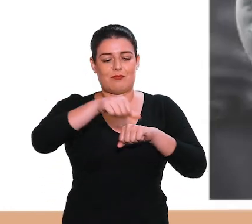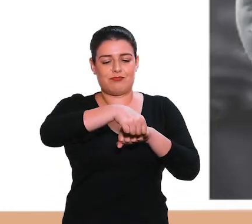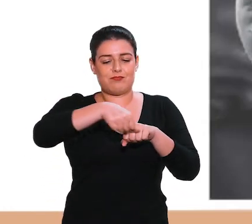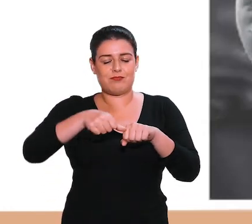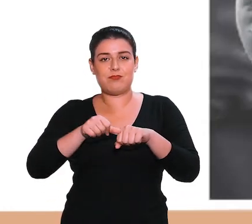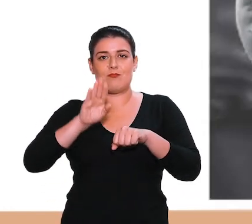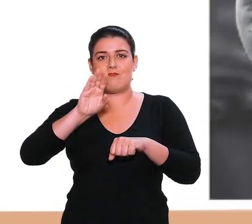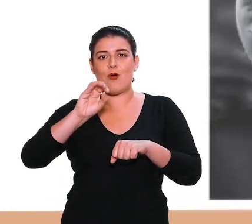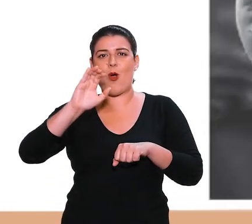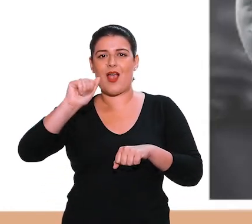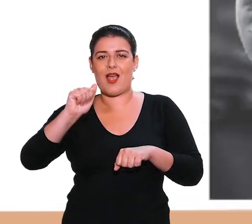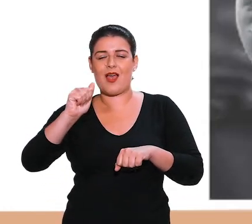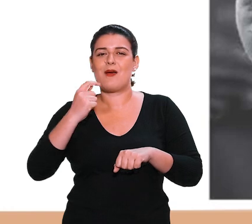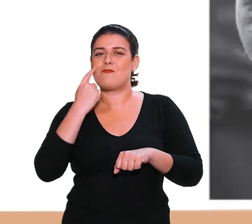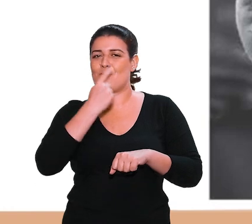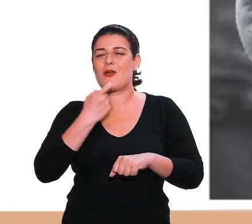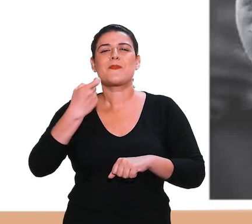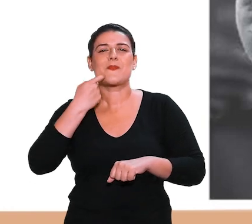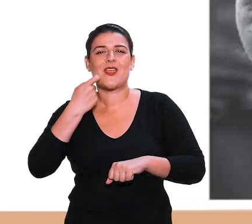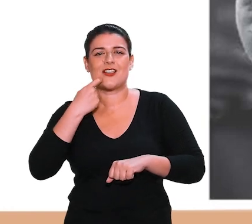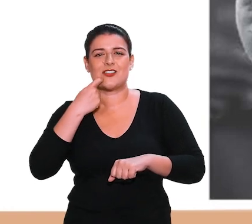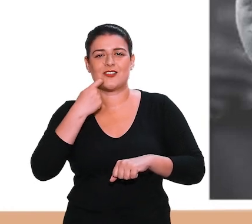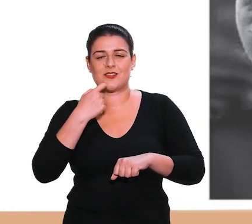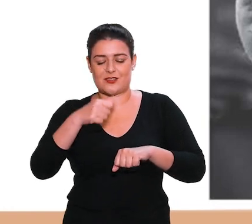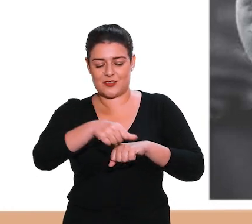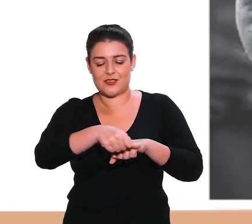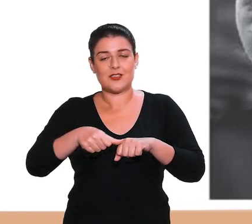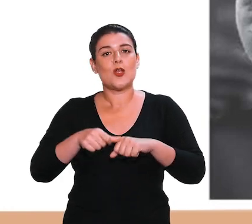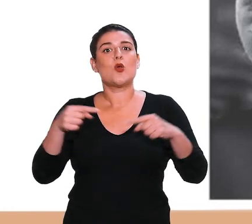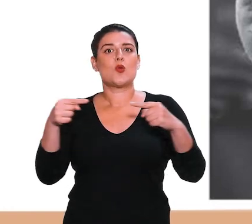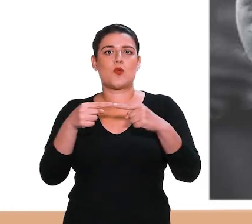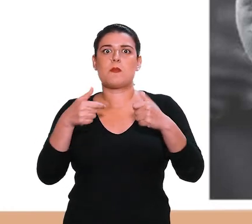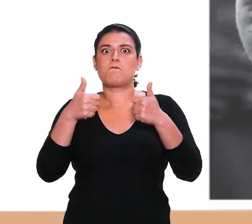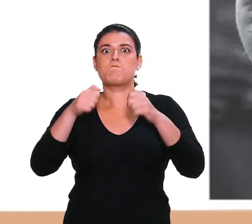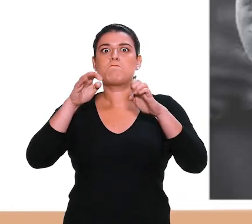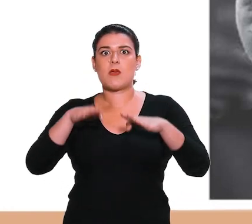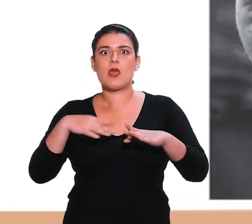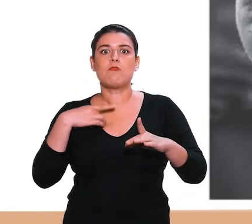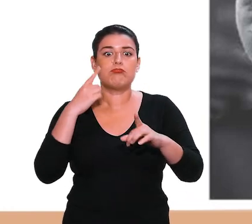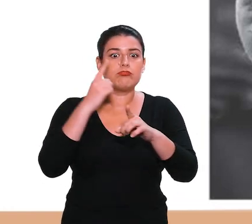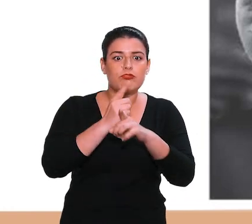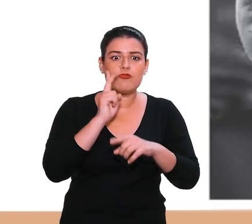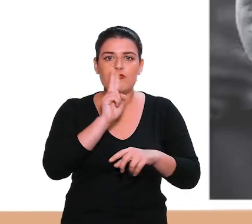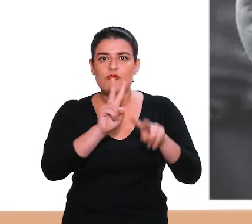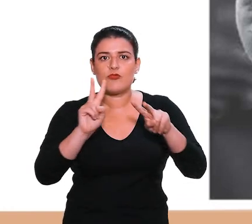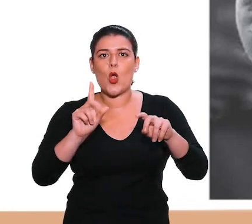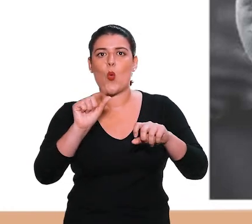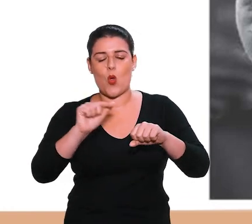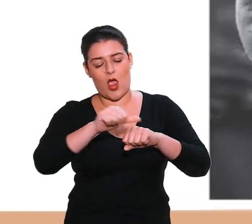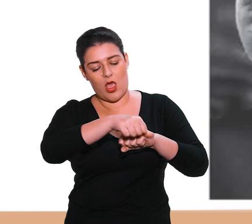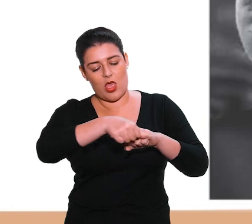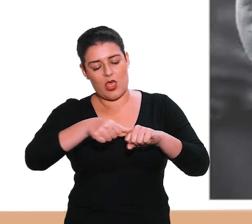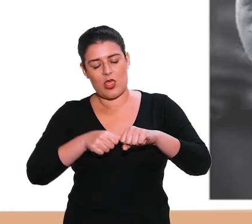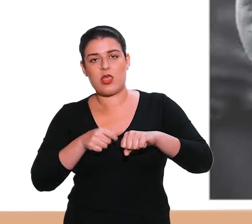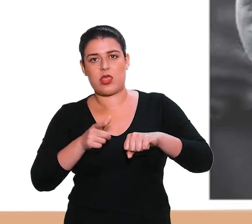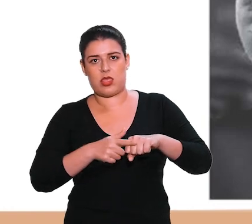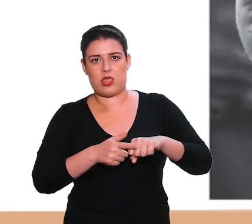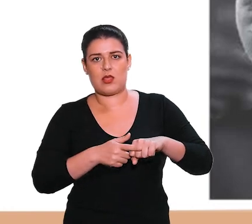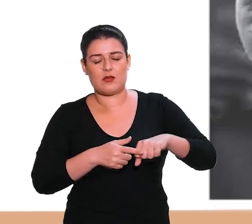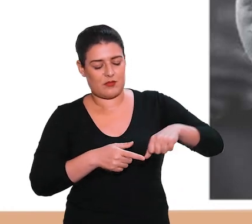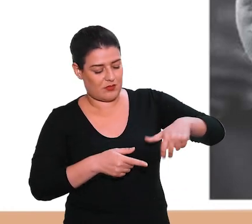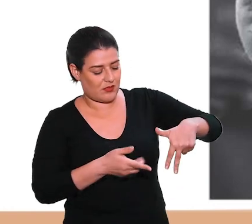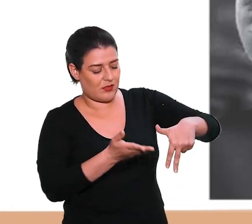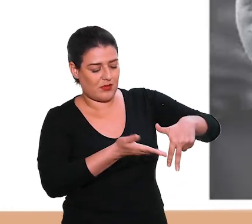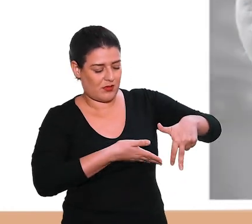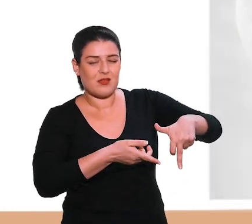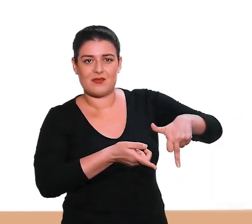de boca de peixe, como eu falei para vocês. Essa é uma boa cicatriz que nós vamos encontrar nos membros inferiores de pacientes amputados.